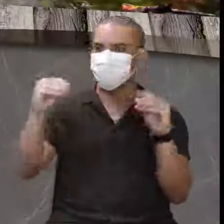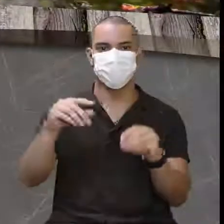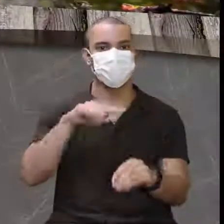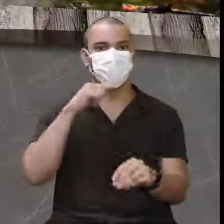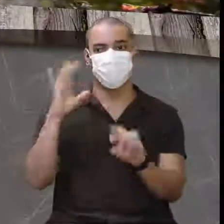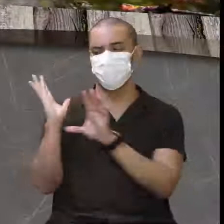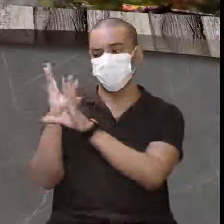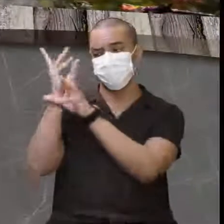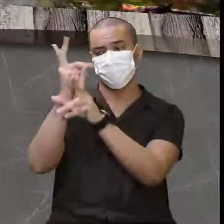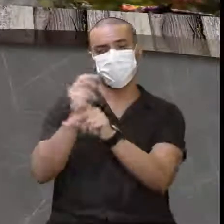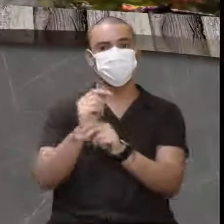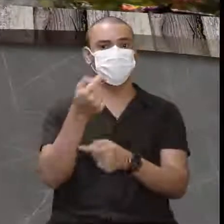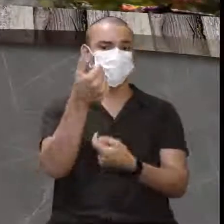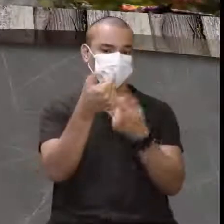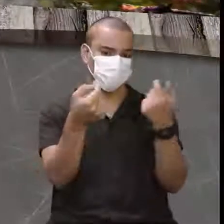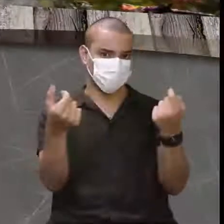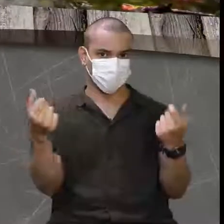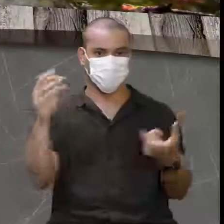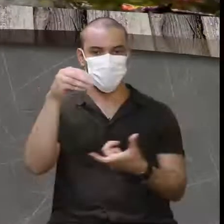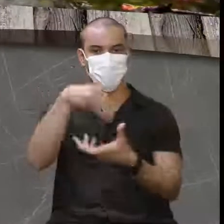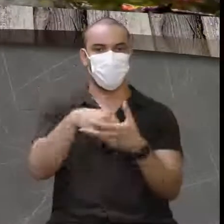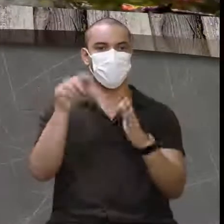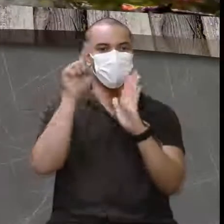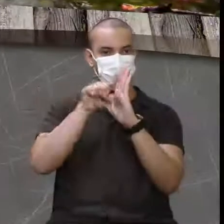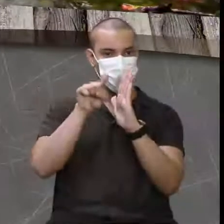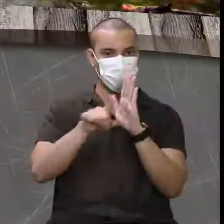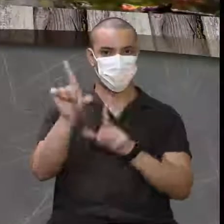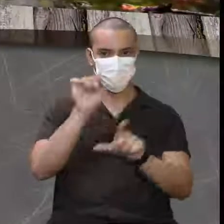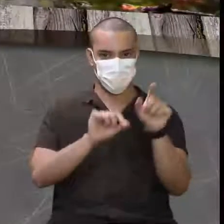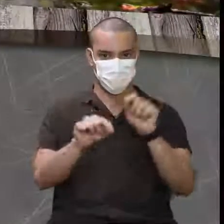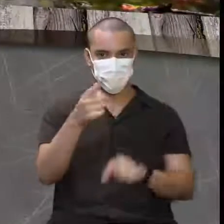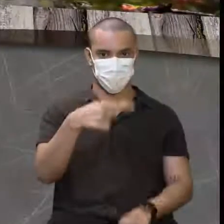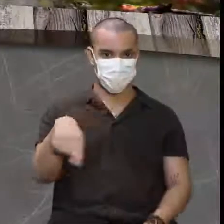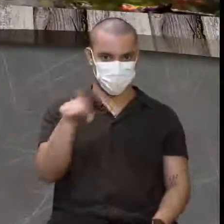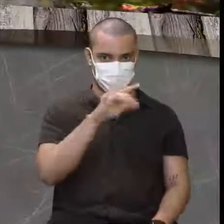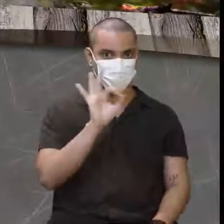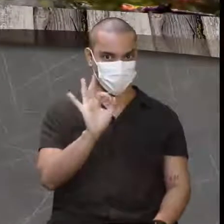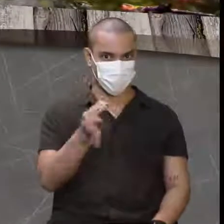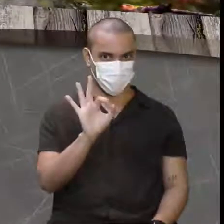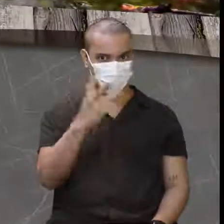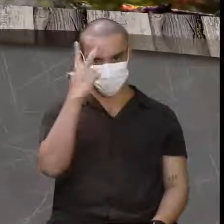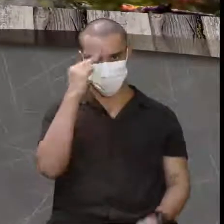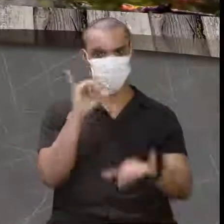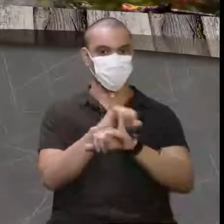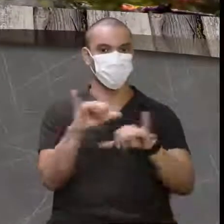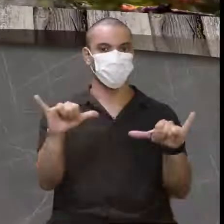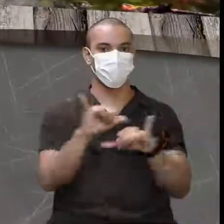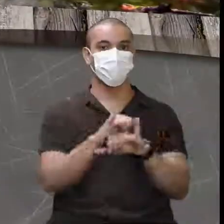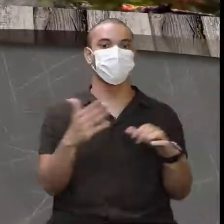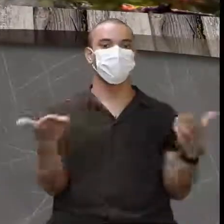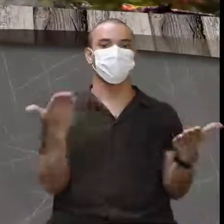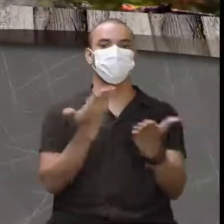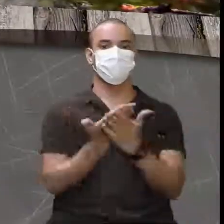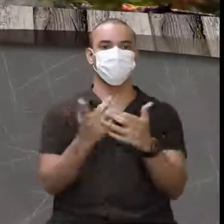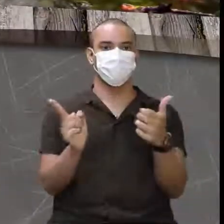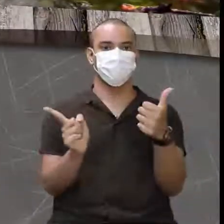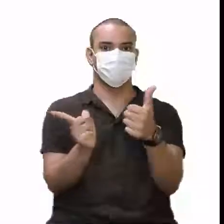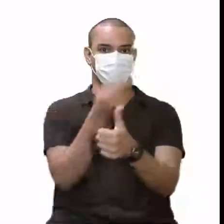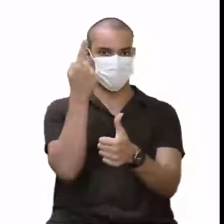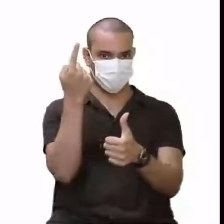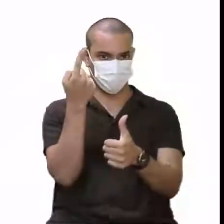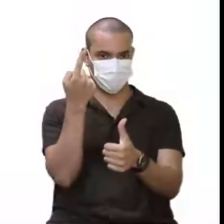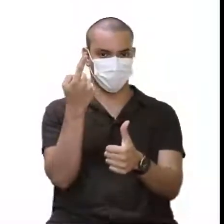mas alguns pontos dentro dessas questões que a gente selecionou para vocês. Tranquilo? Vamos para a primeira questão